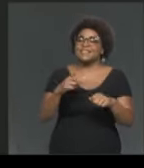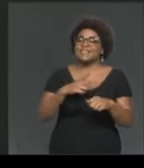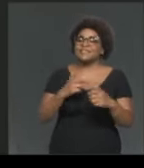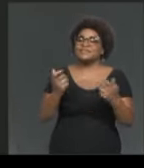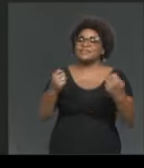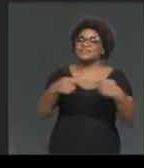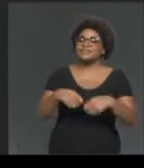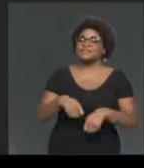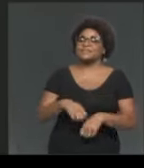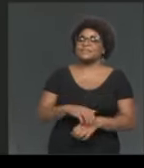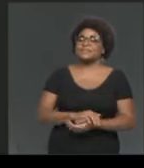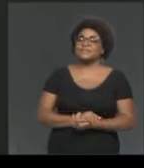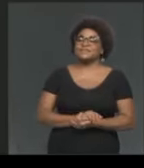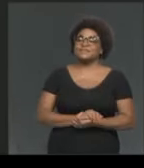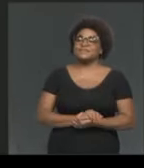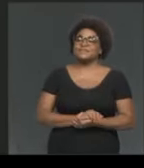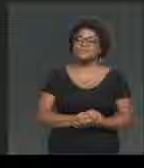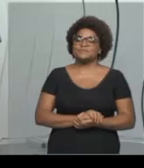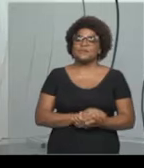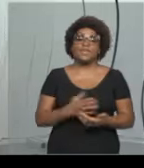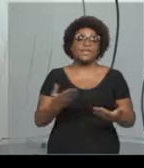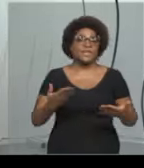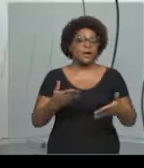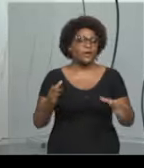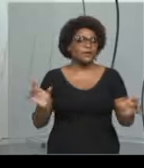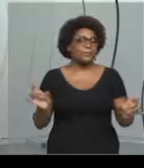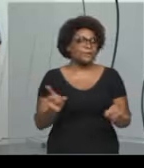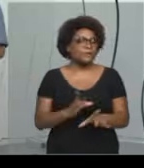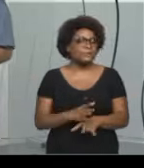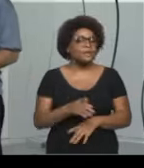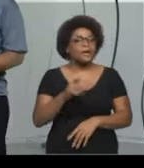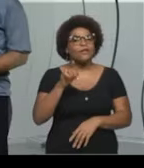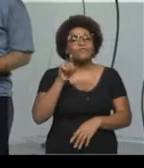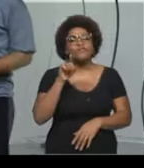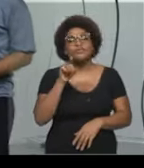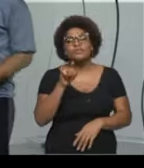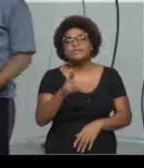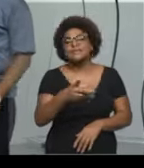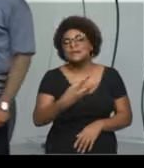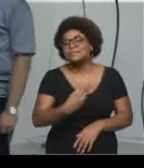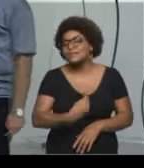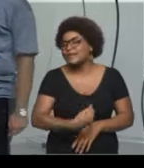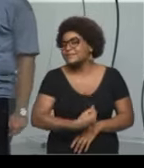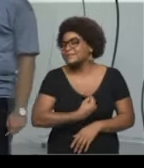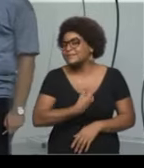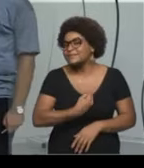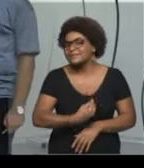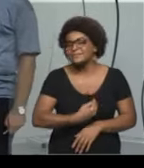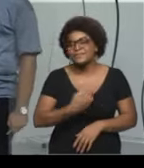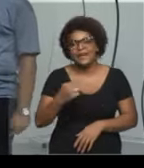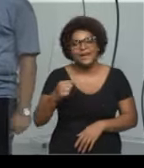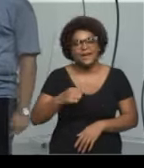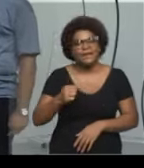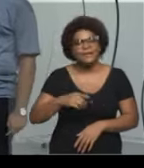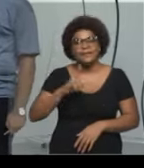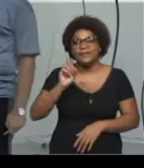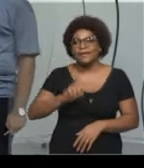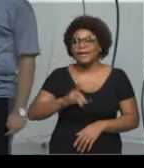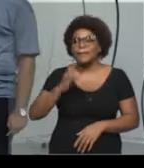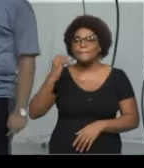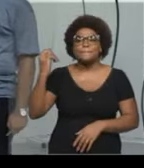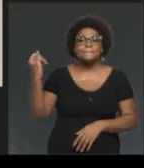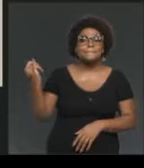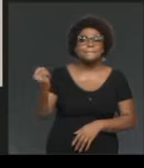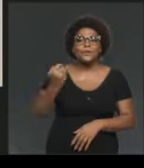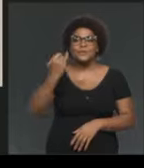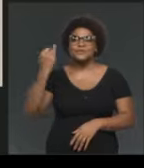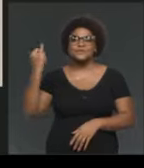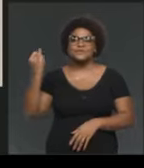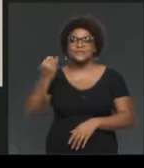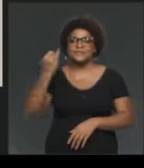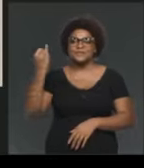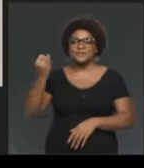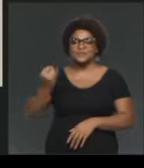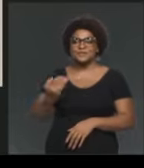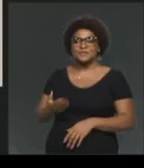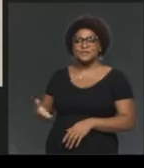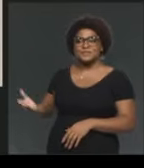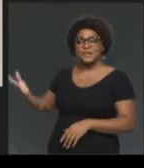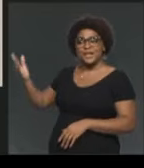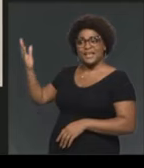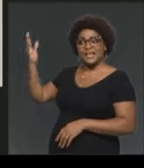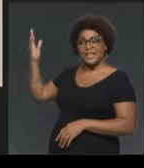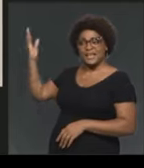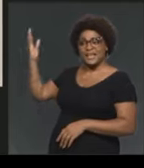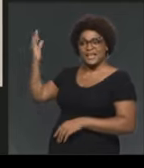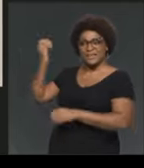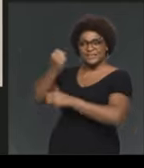possibilidade. Bom, para terminar, a sua participação é muito importante. Eu trouxe aqui uma imagem do ano passado, né, que um aluno da Escola